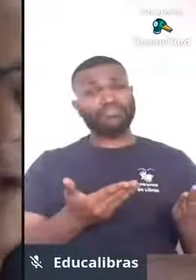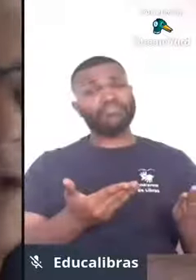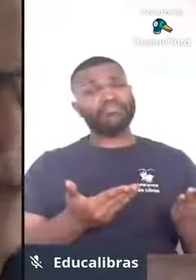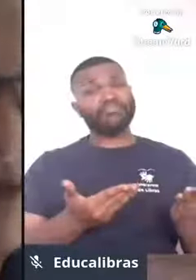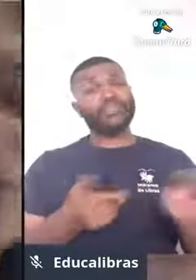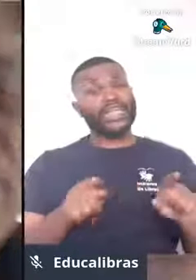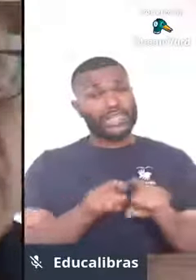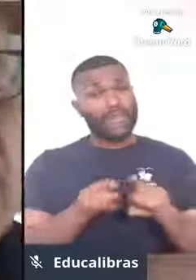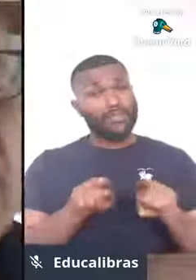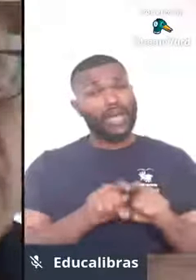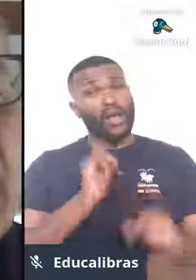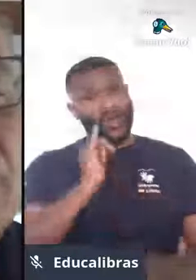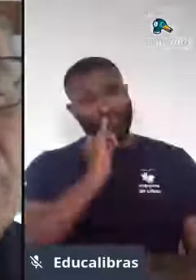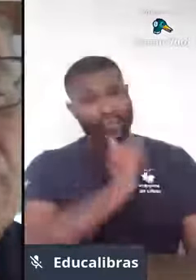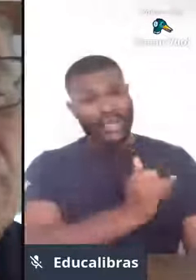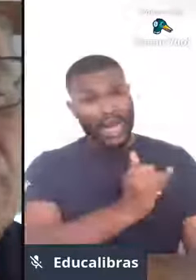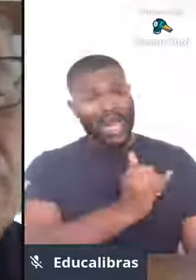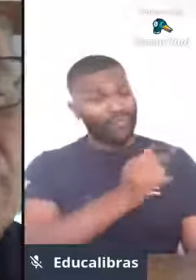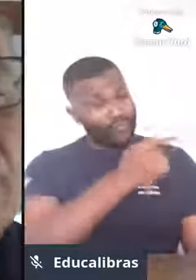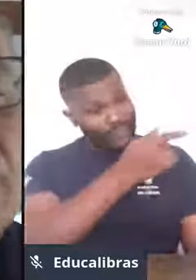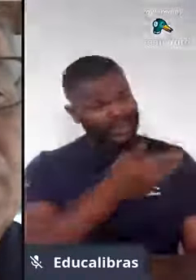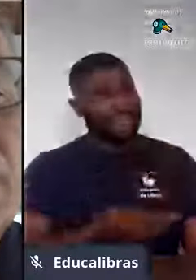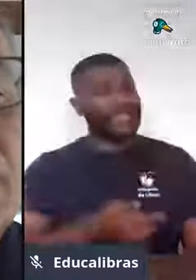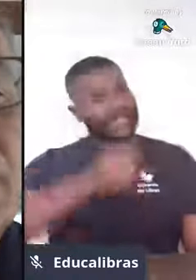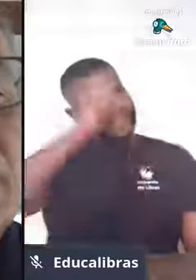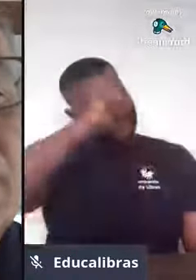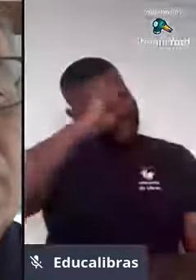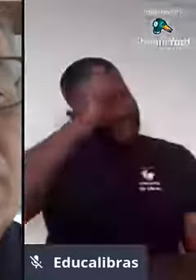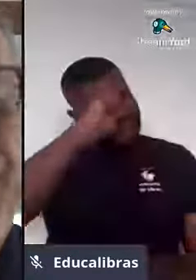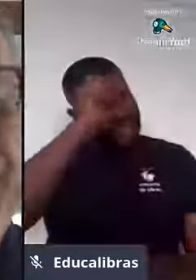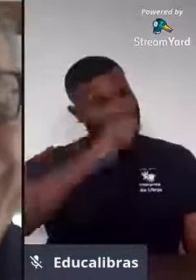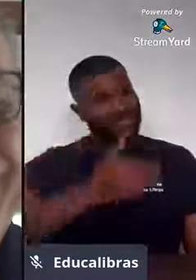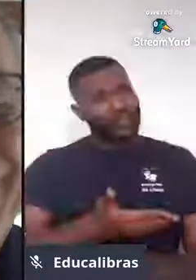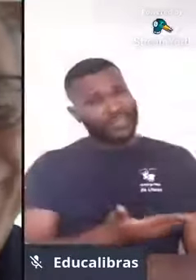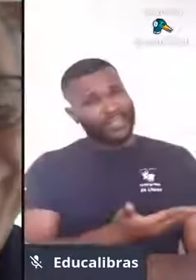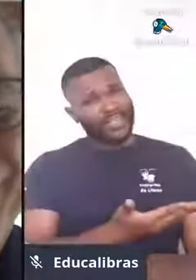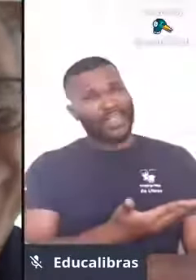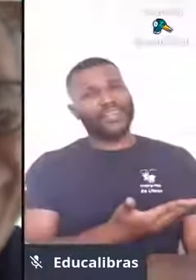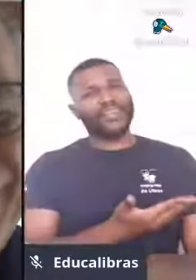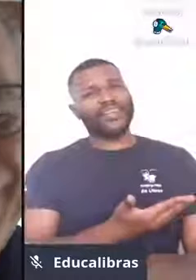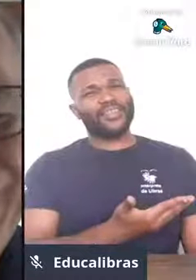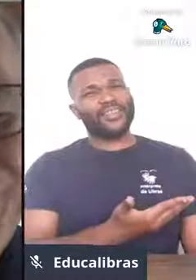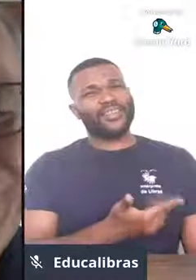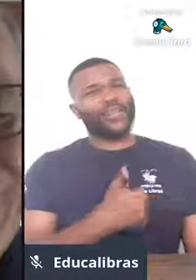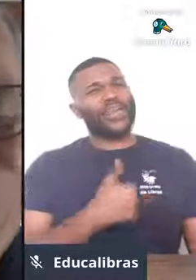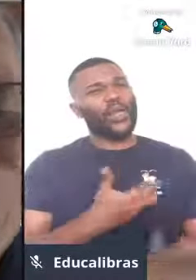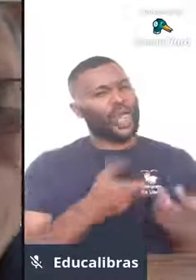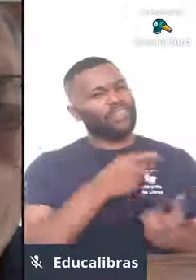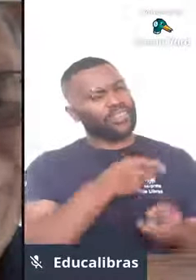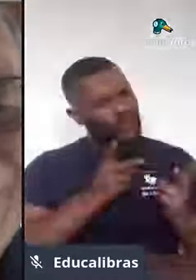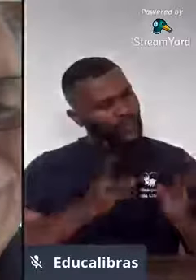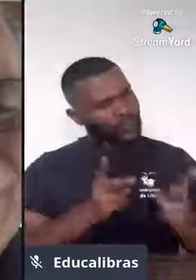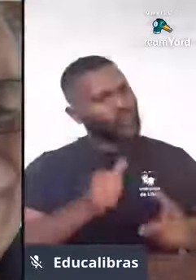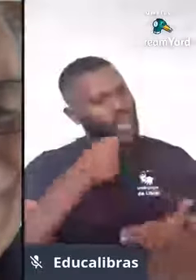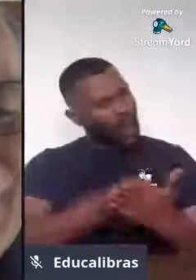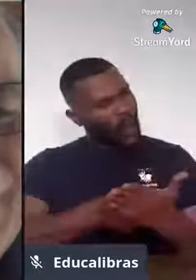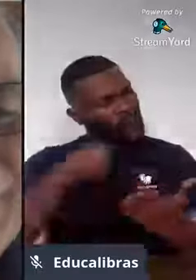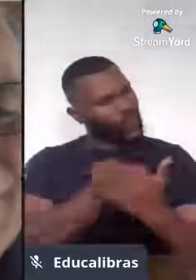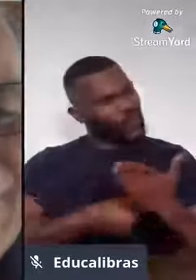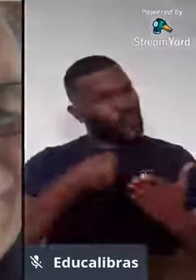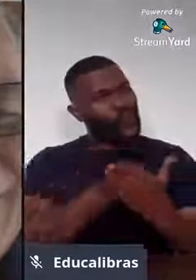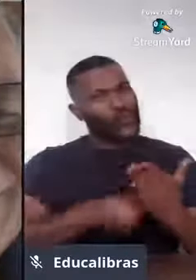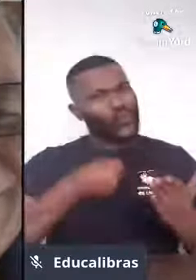recado, para você, cara que você é, entendeu? Quero que você continue lutando, quero que